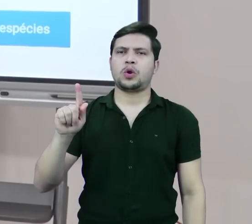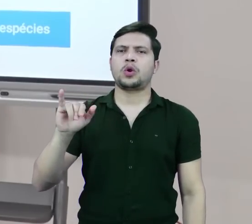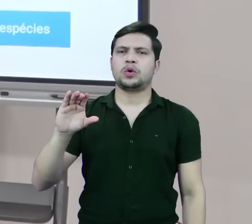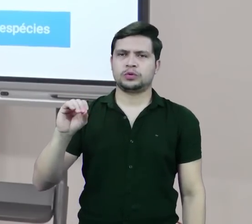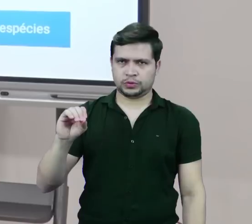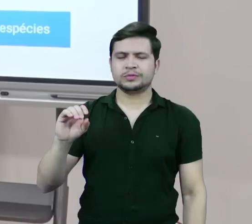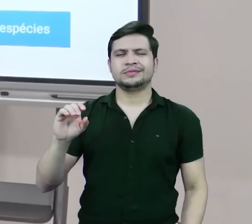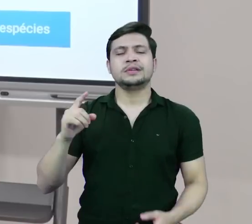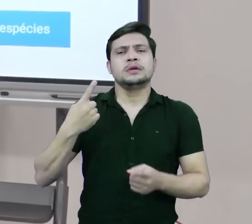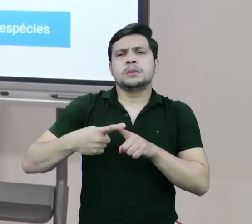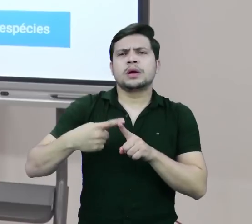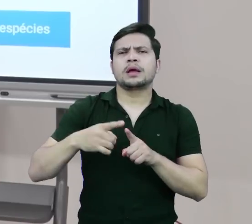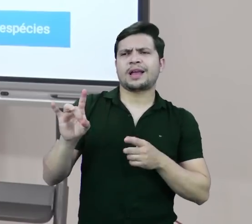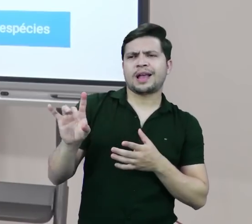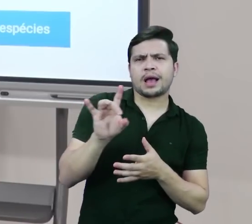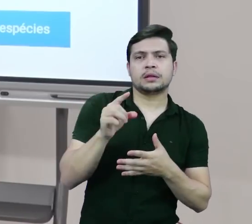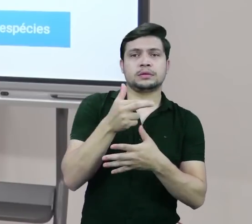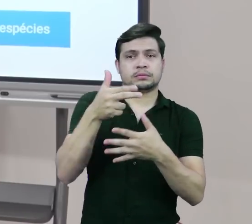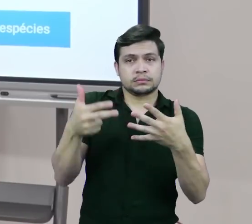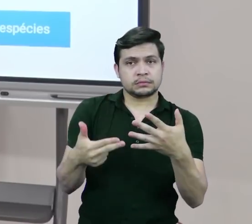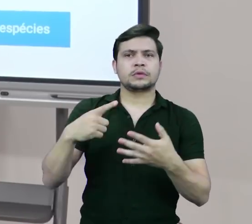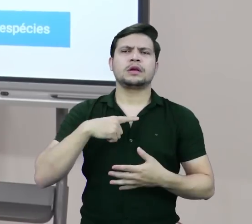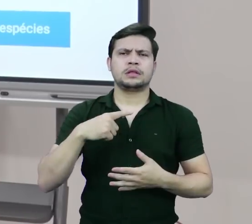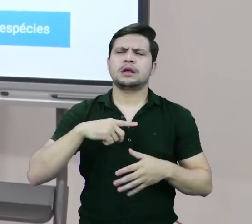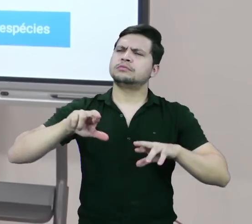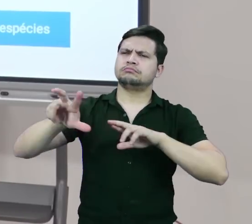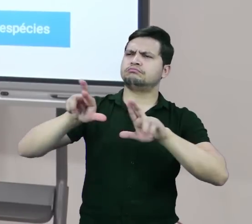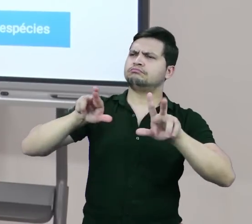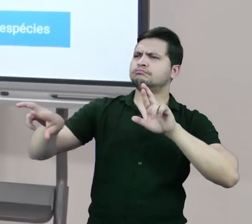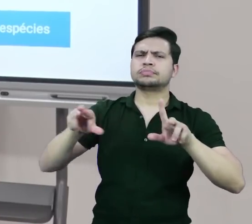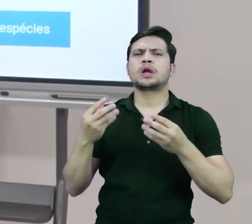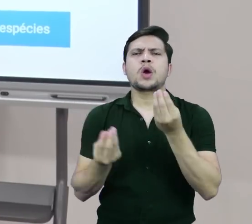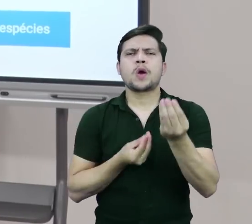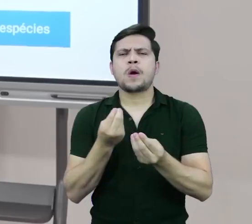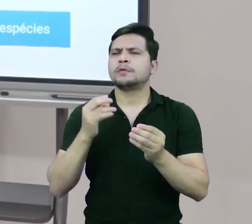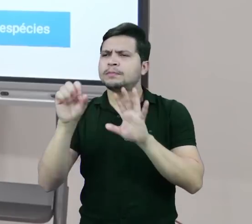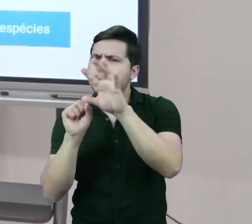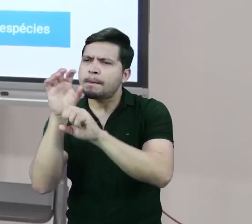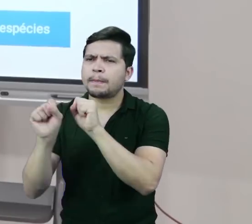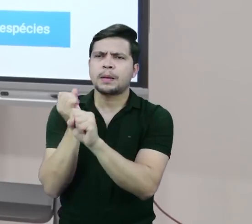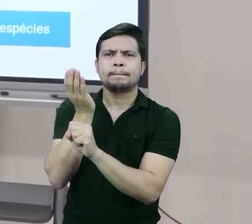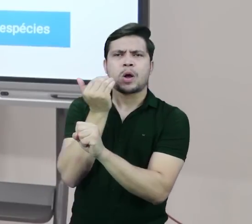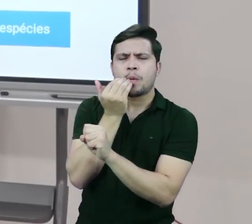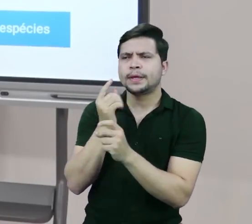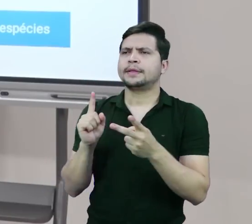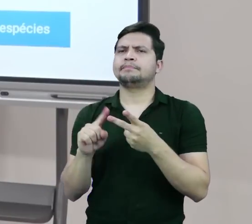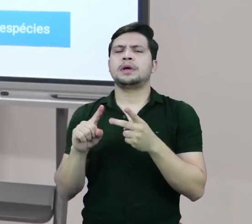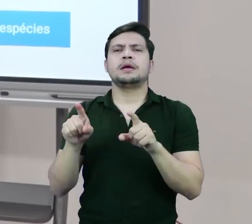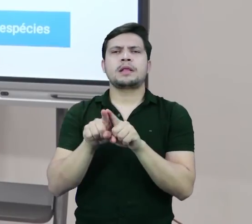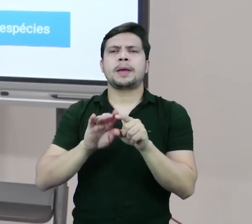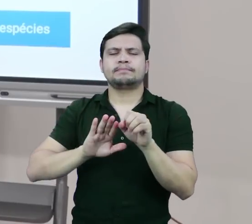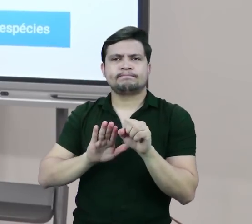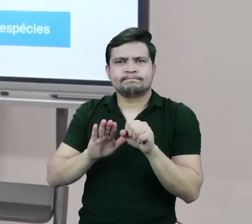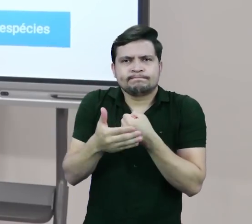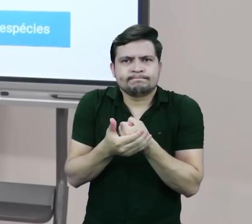de buscar alimento, de se reproduzir, né, de viver nesse determinado ambiente, de fugir de predadores, né, as estratégias